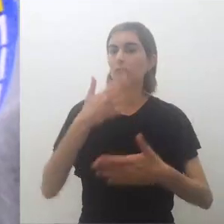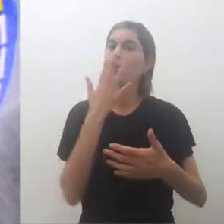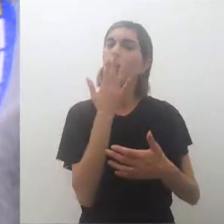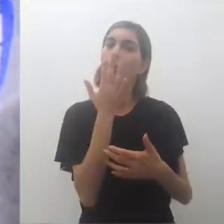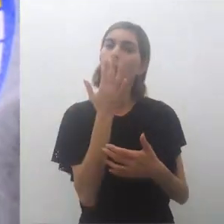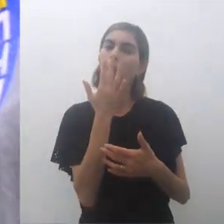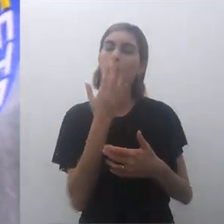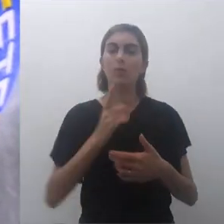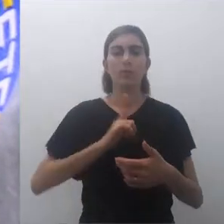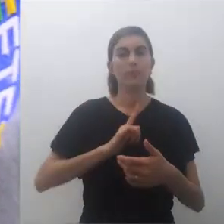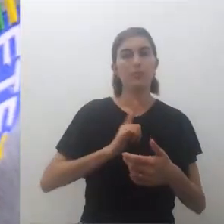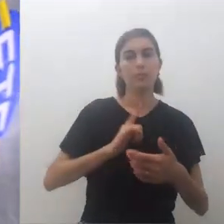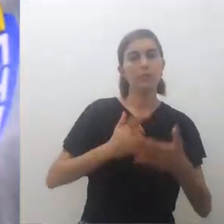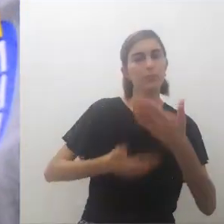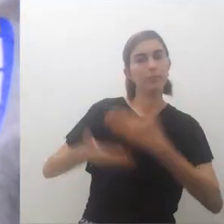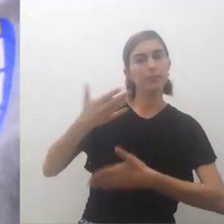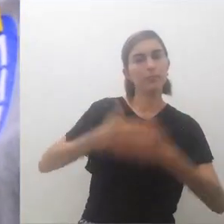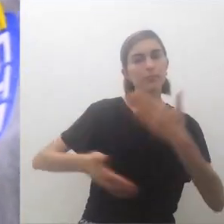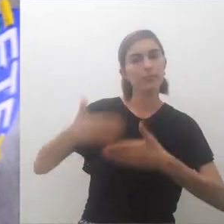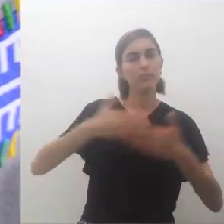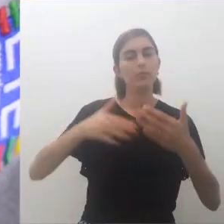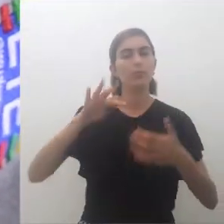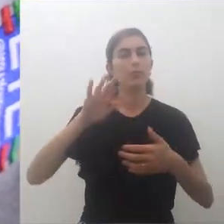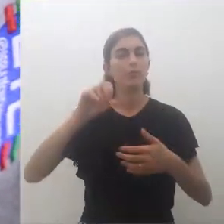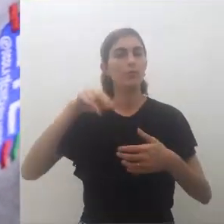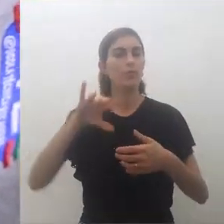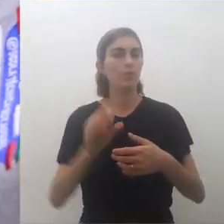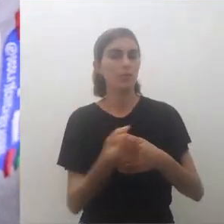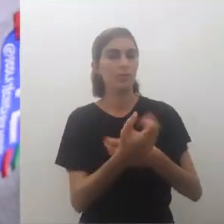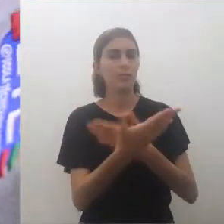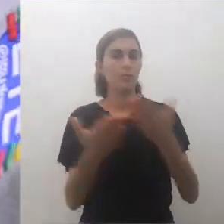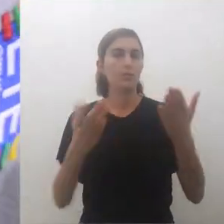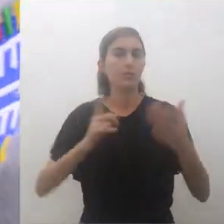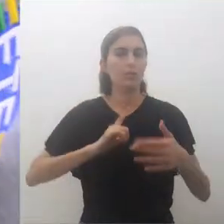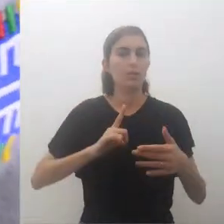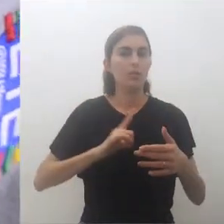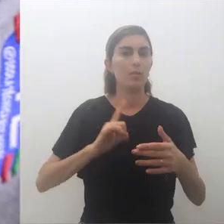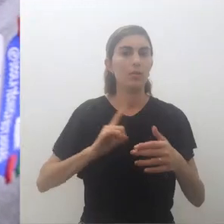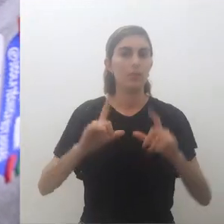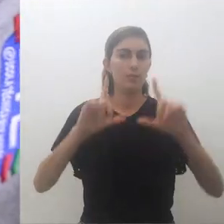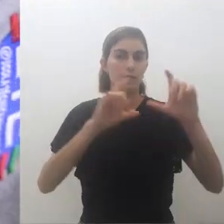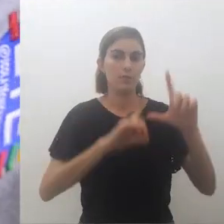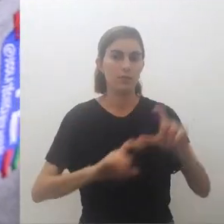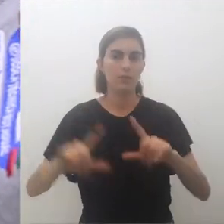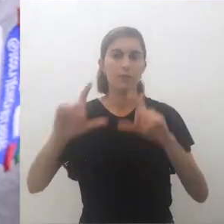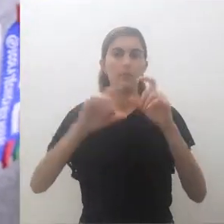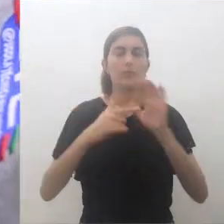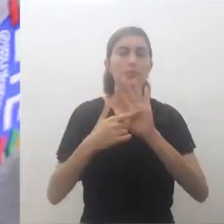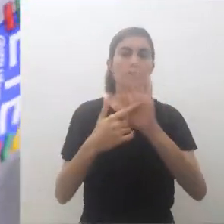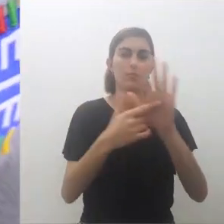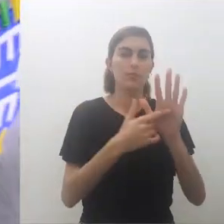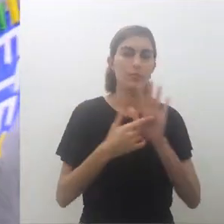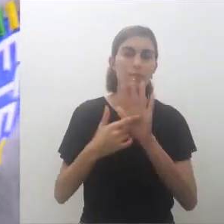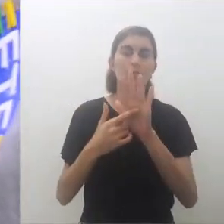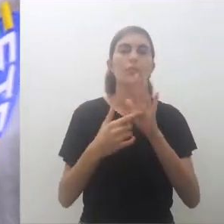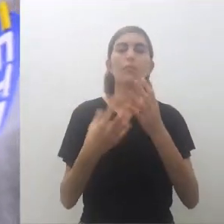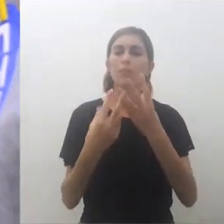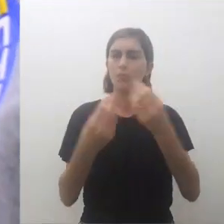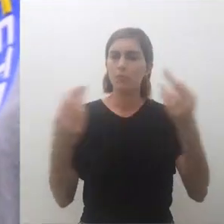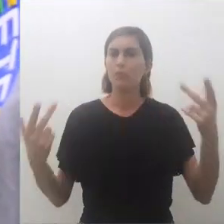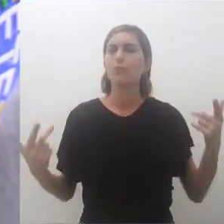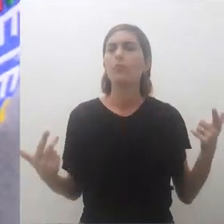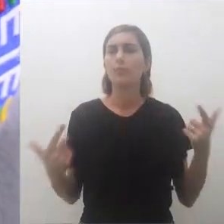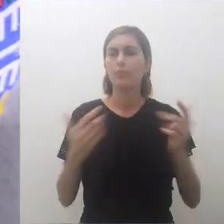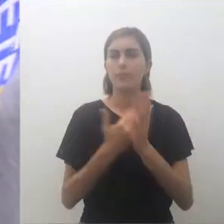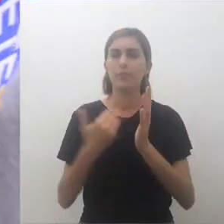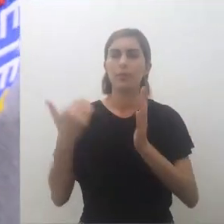que tem entre si e das formas. Nós temos nessa imagem aqui, que eu estou mostrando para você, muitas formas